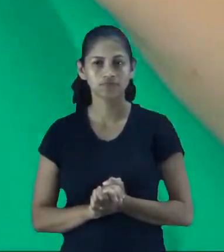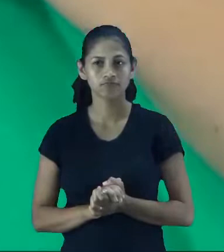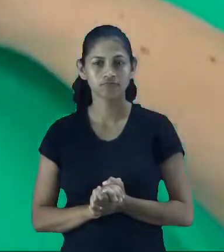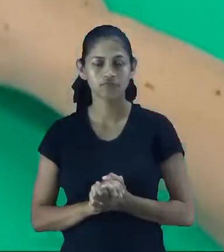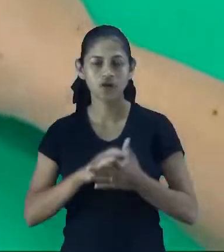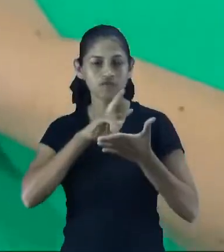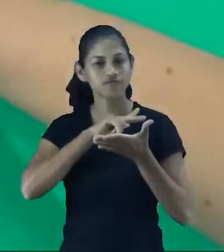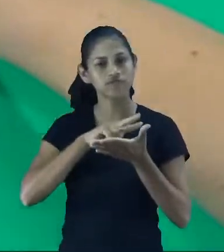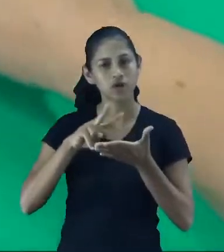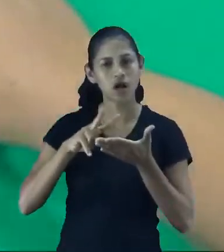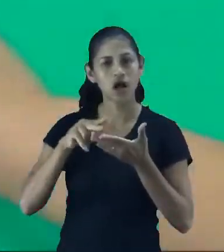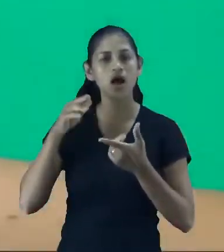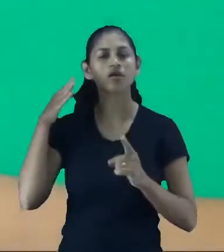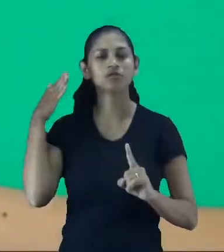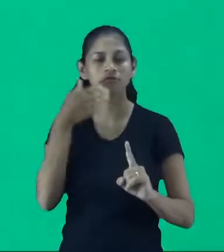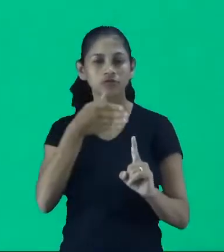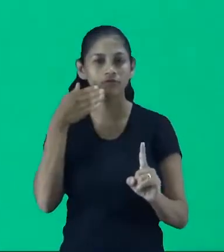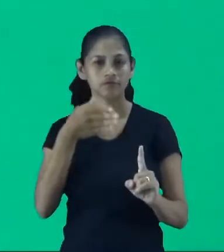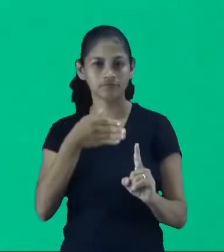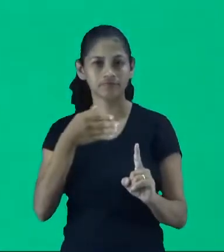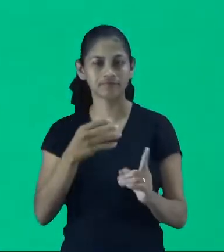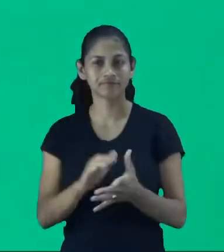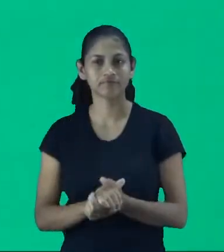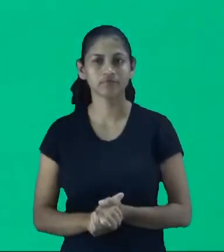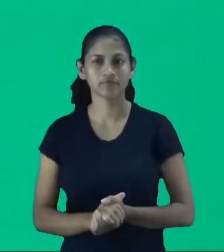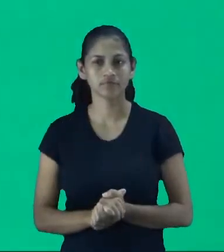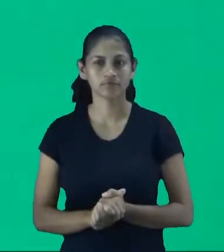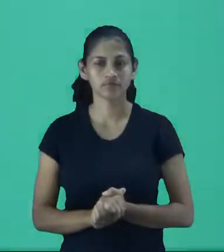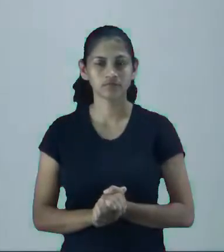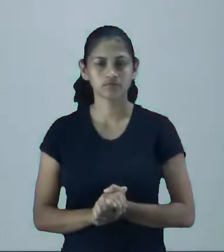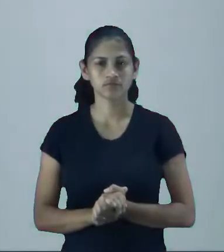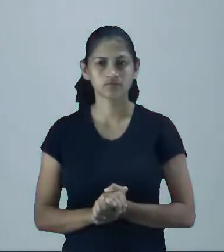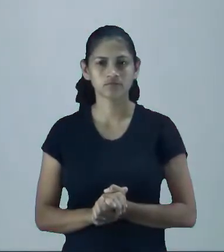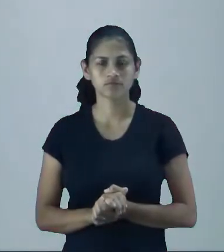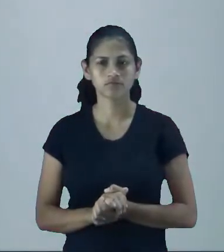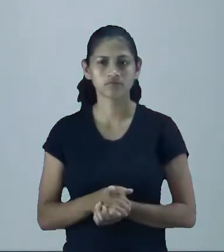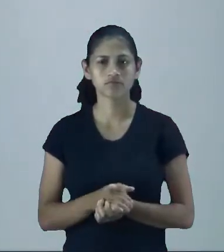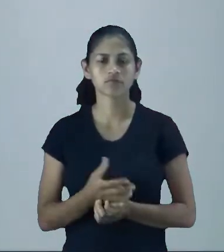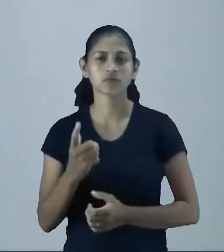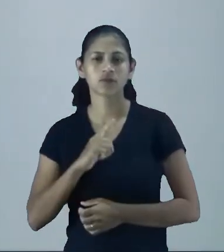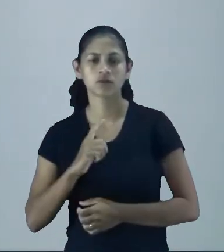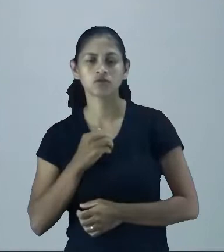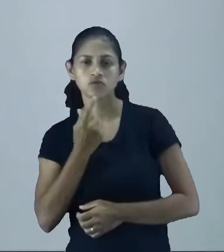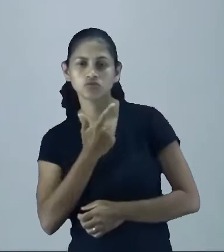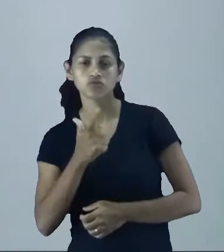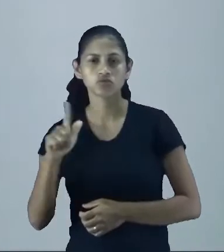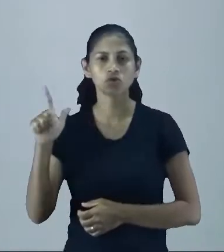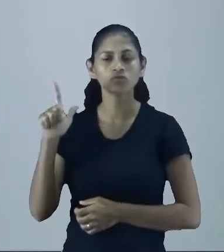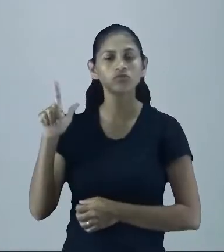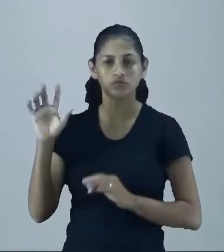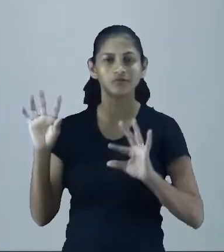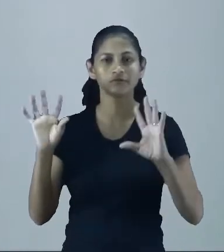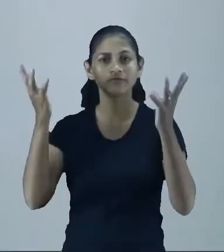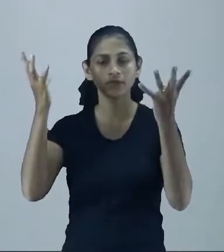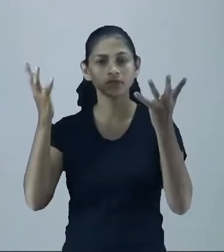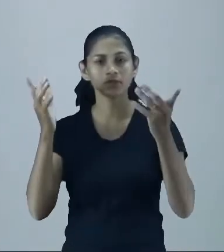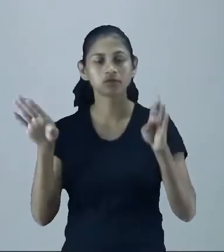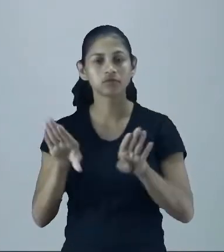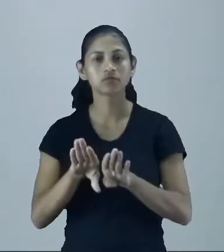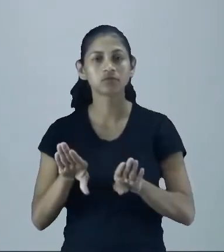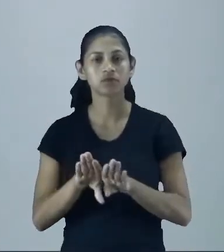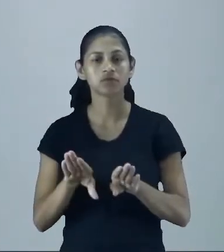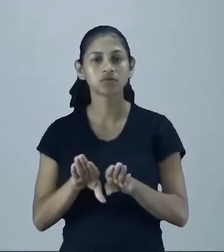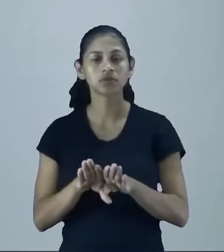na religião, nas festividades. Existem outros tipos de comemorações que nós